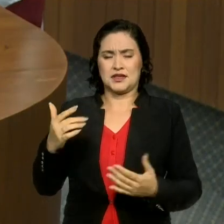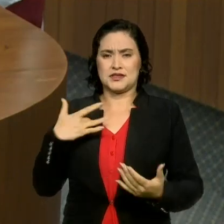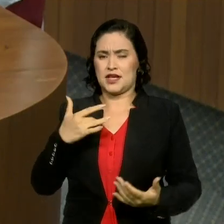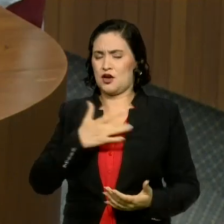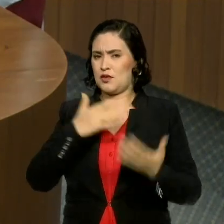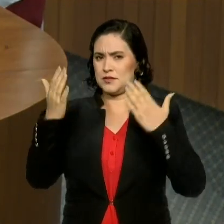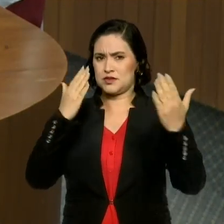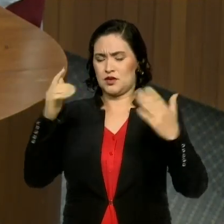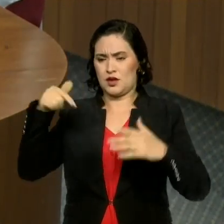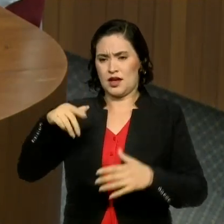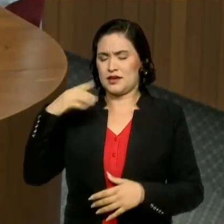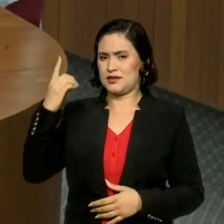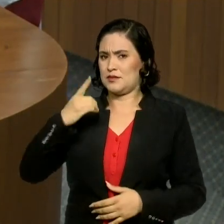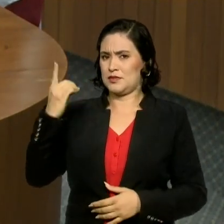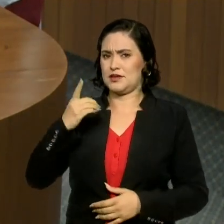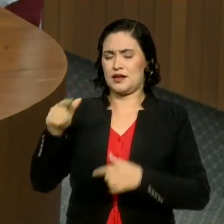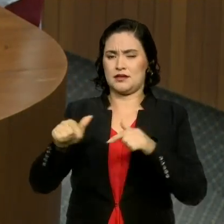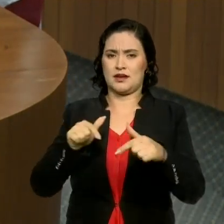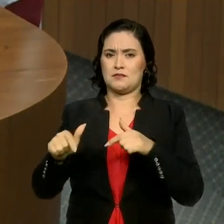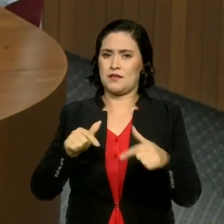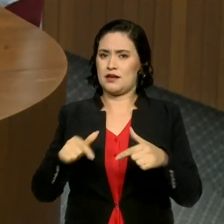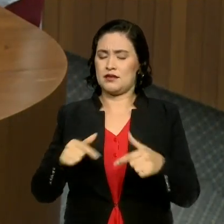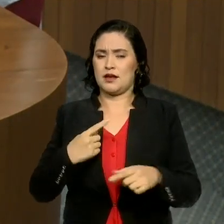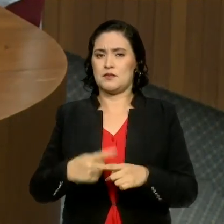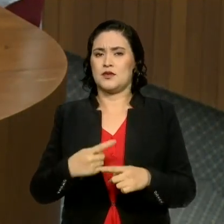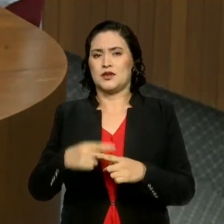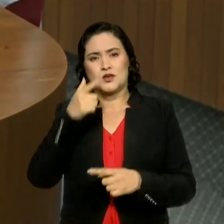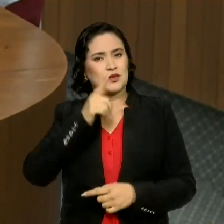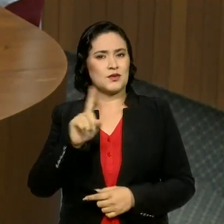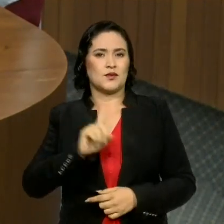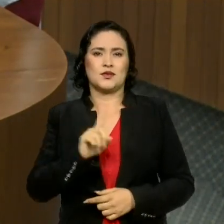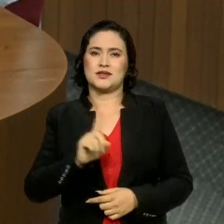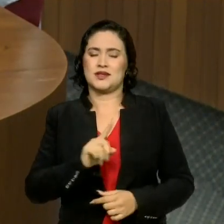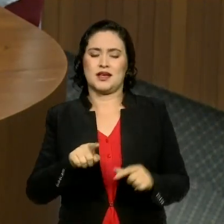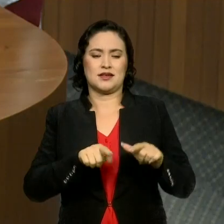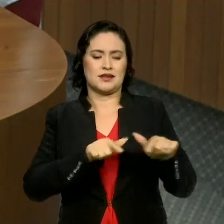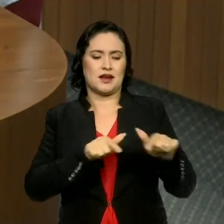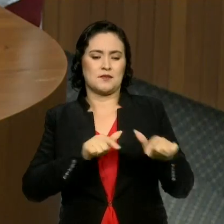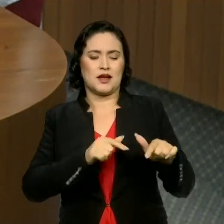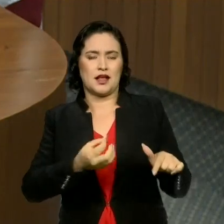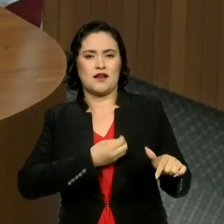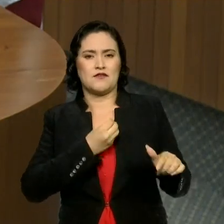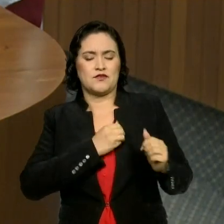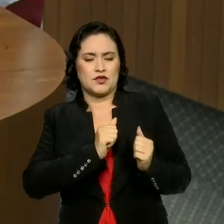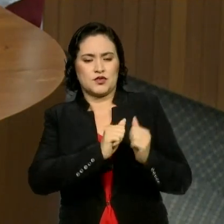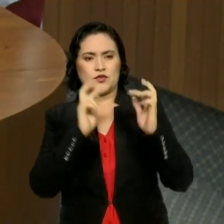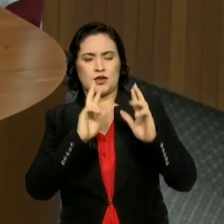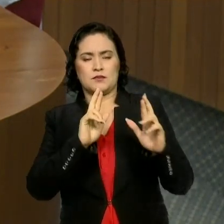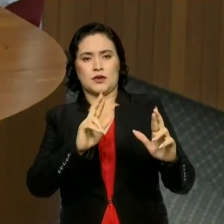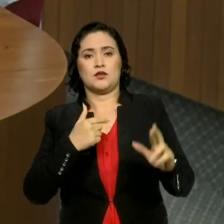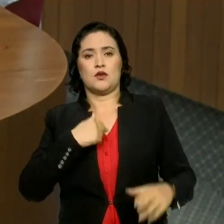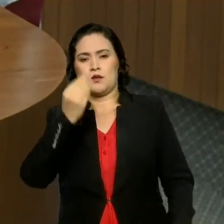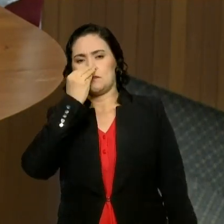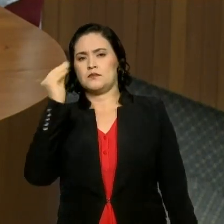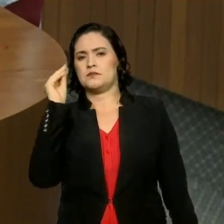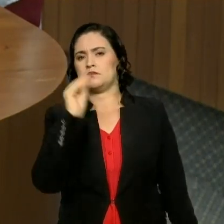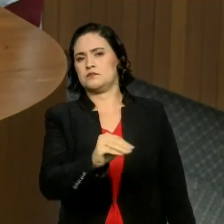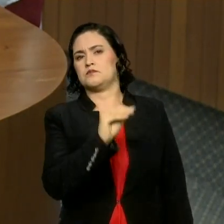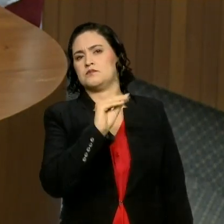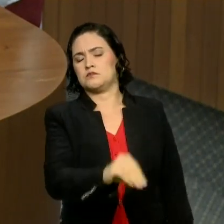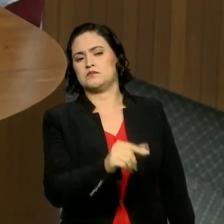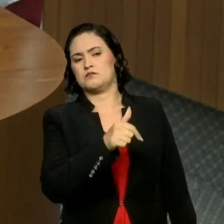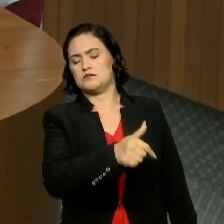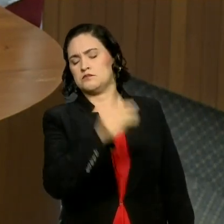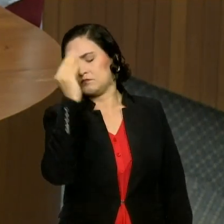outras pessoas, com outros deputados. Vossa Excelência, de fato, tem meu total desprezo.